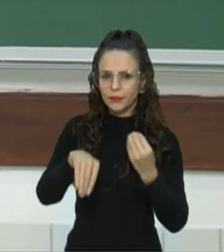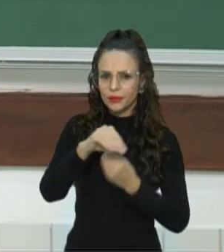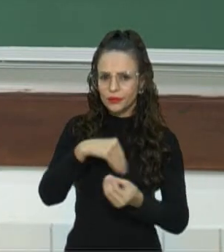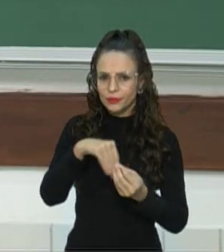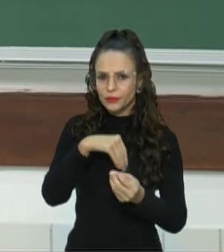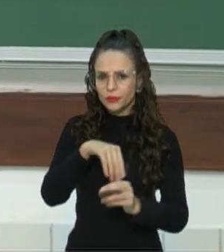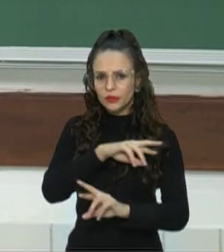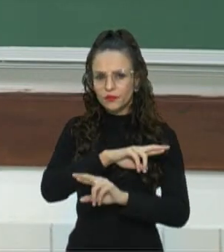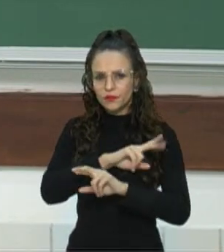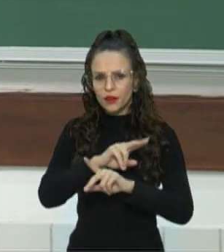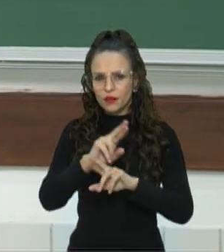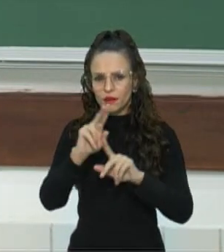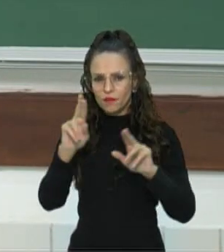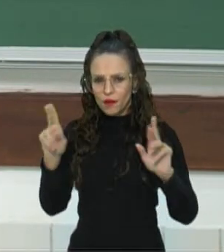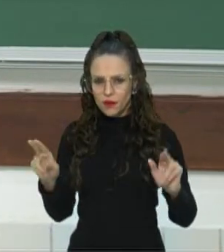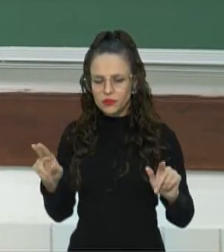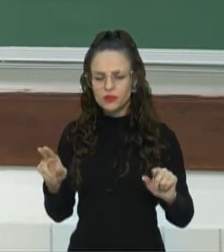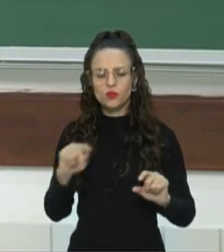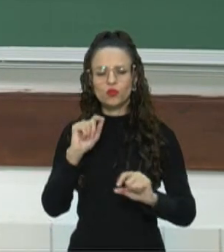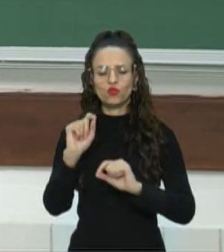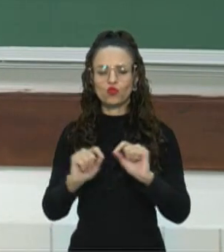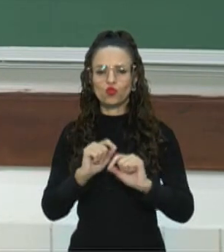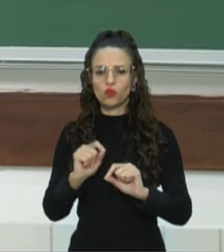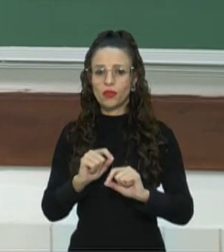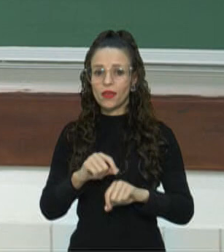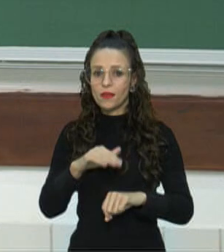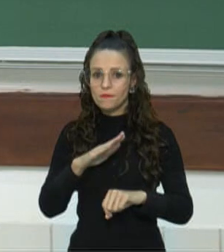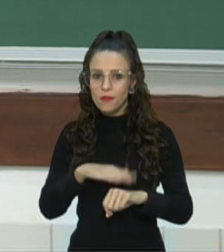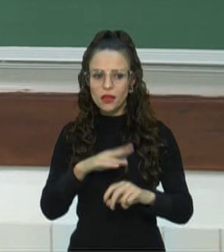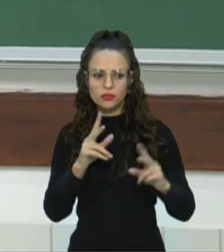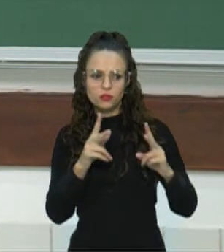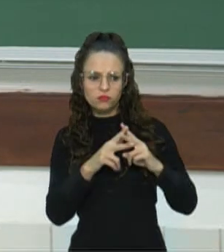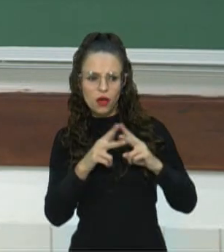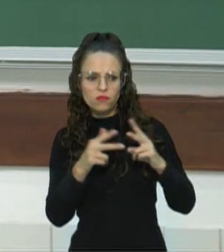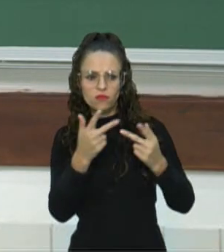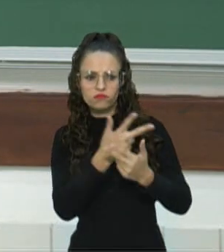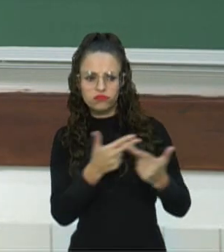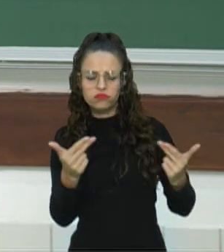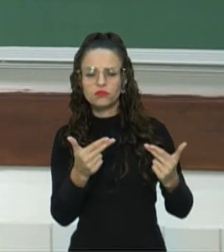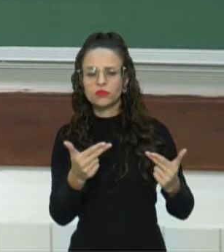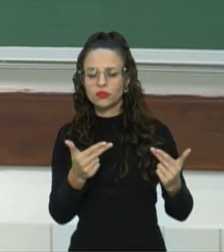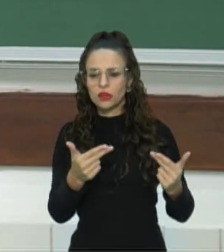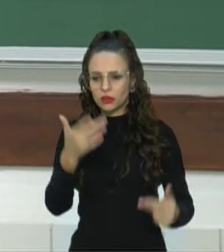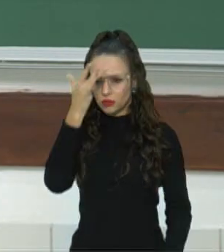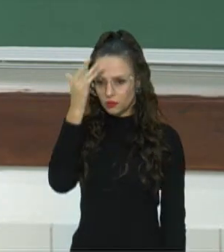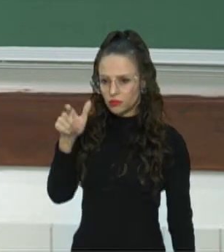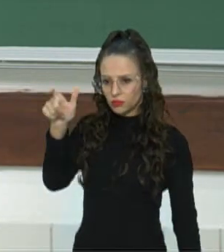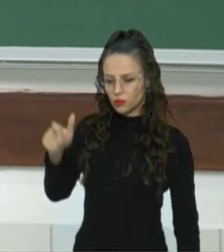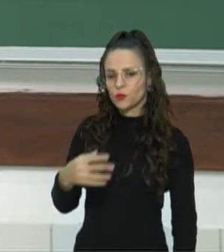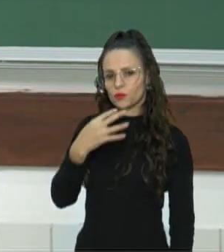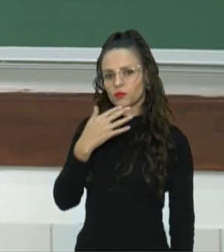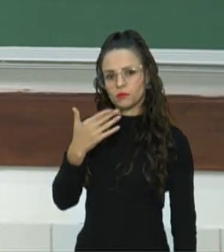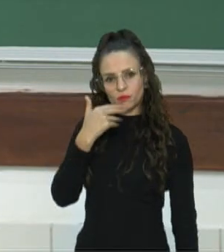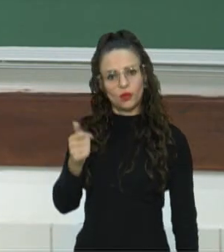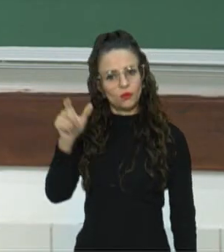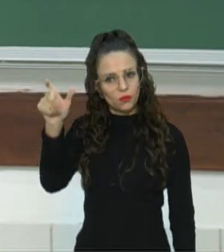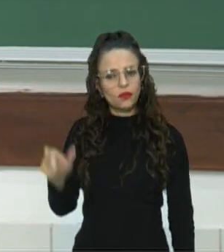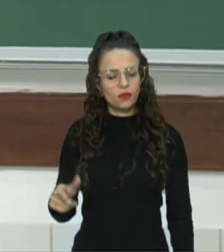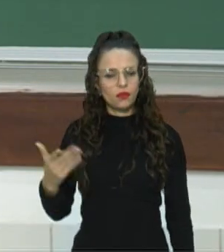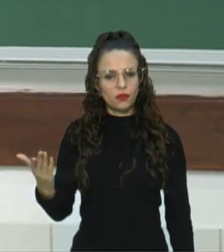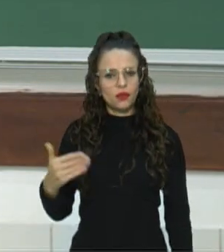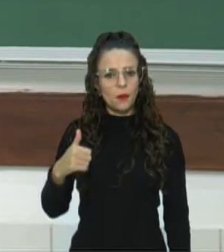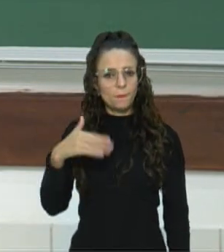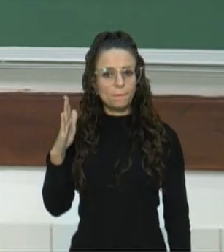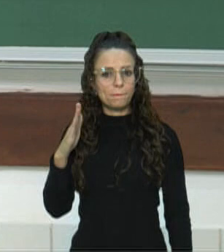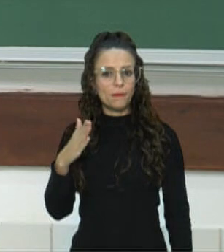mistura de artes. Então, quanto mais artes marciais o atleta conhecer, né, melhor vai ser para ele, né? Então, ele vai ter muito